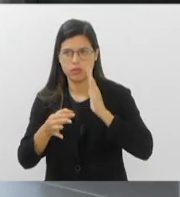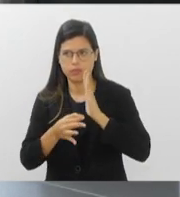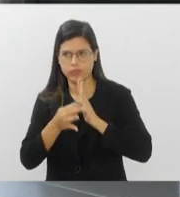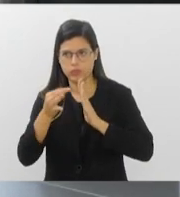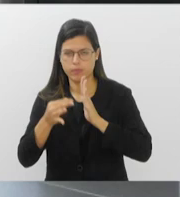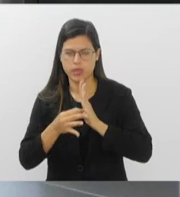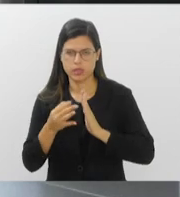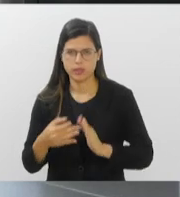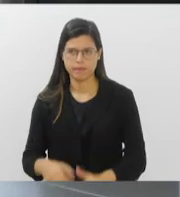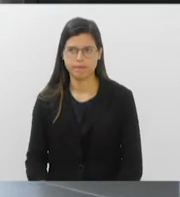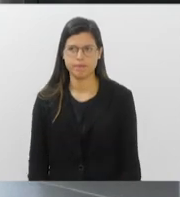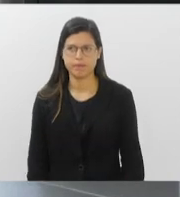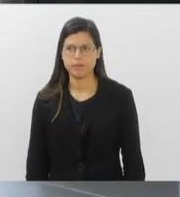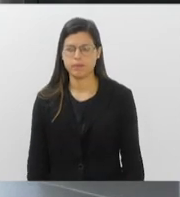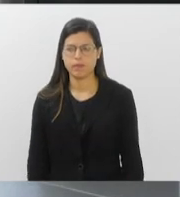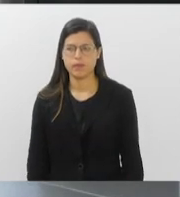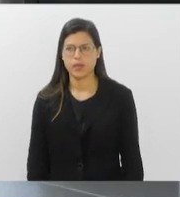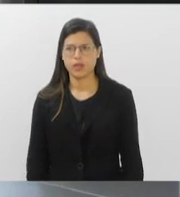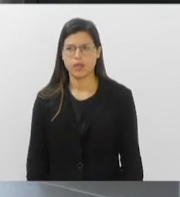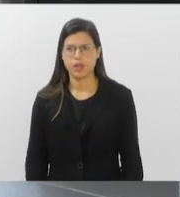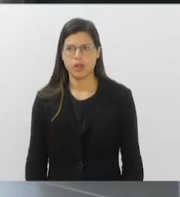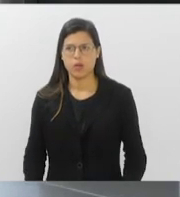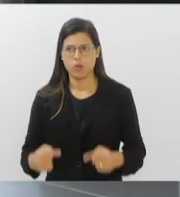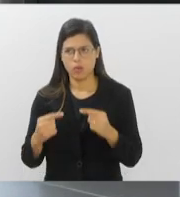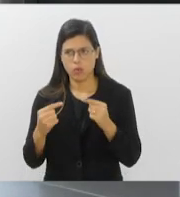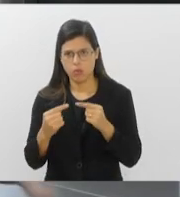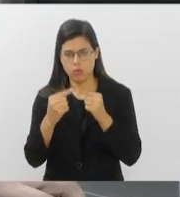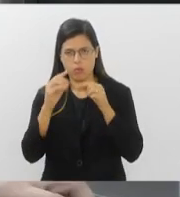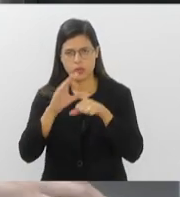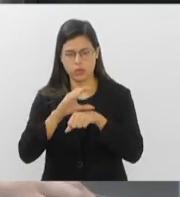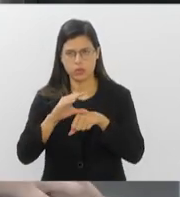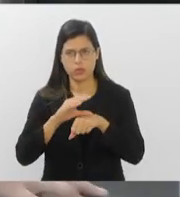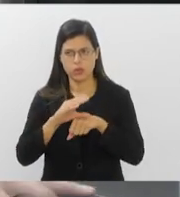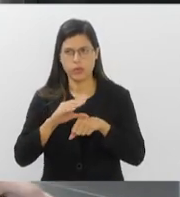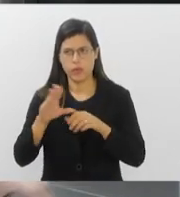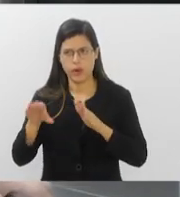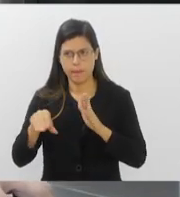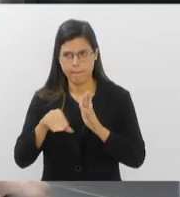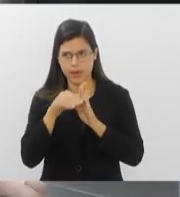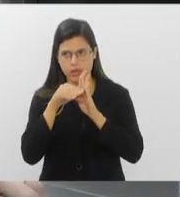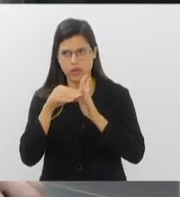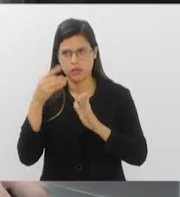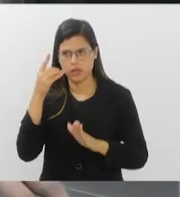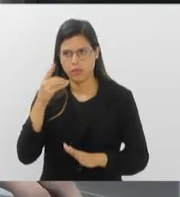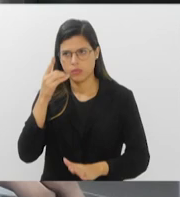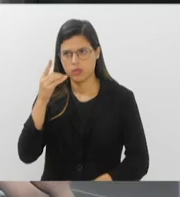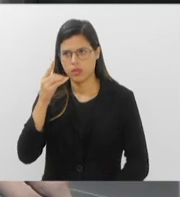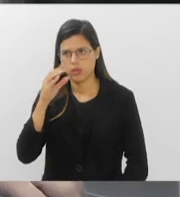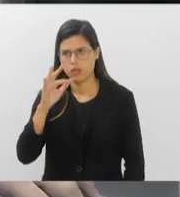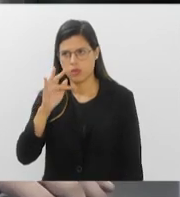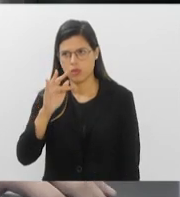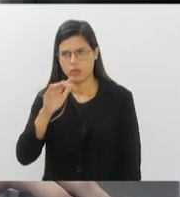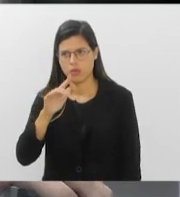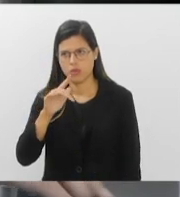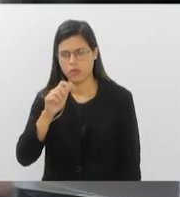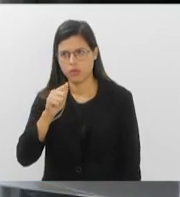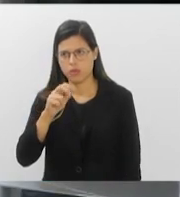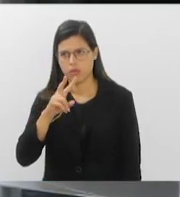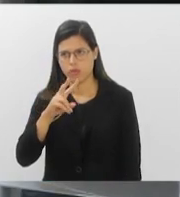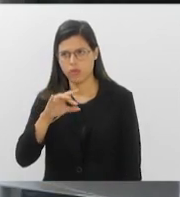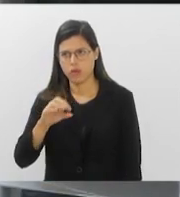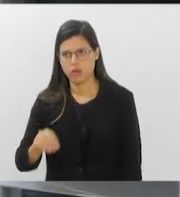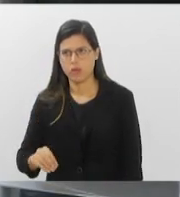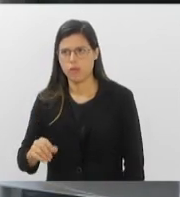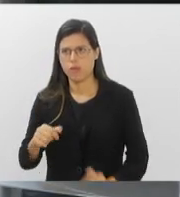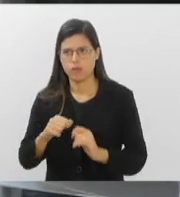parecer. Seria, então, pela constitucionalidade com emendas, deputado Serafini, constitucionalidade simples. Então, vou